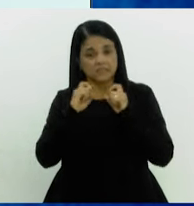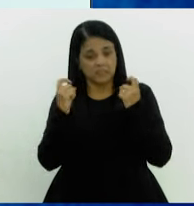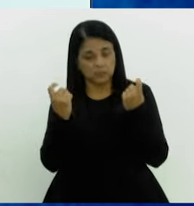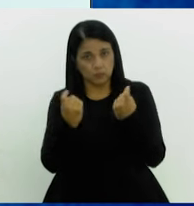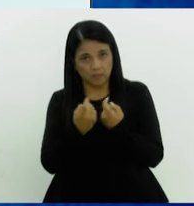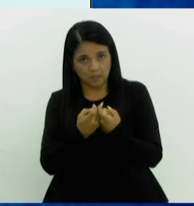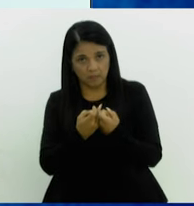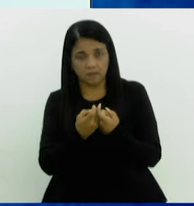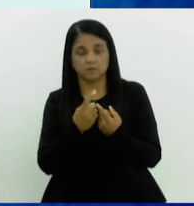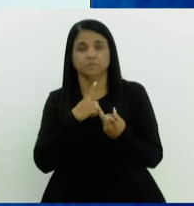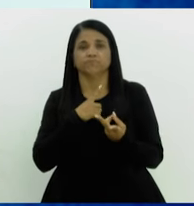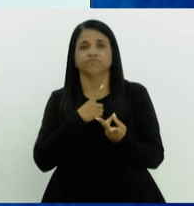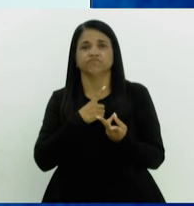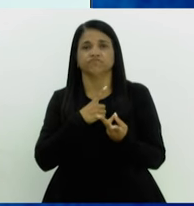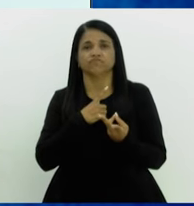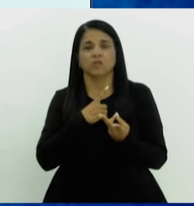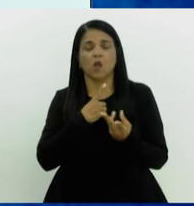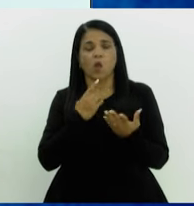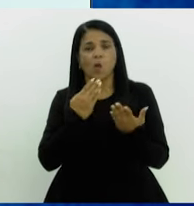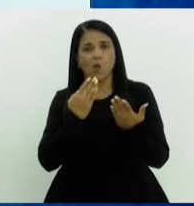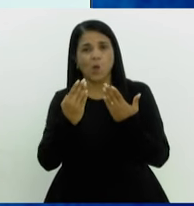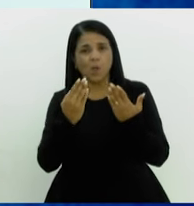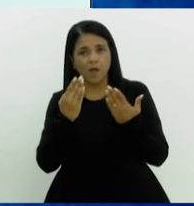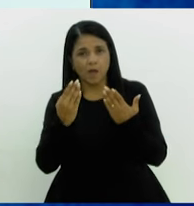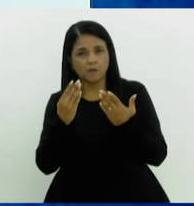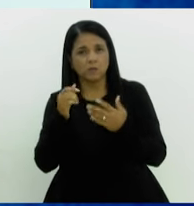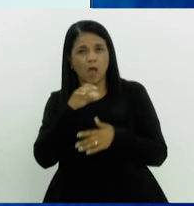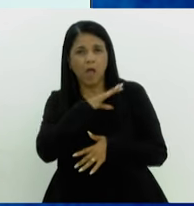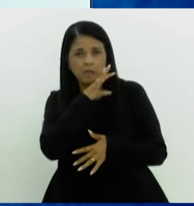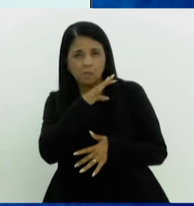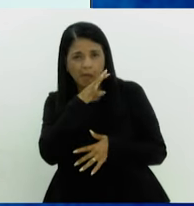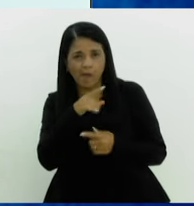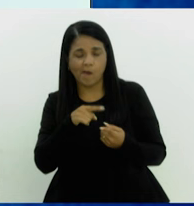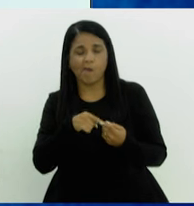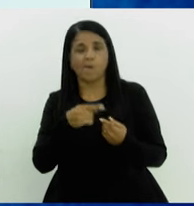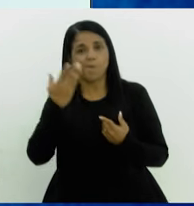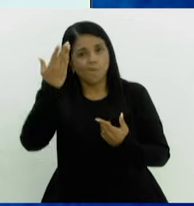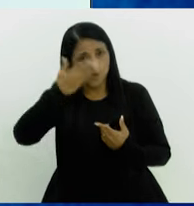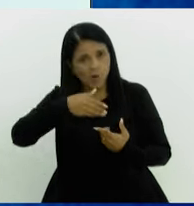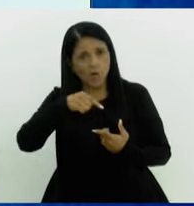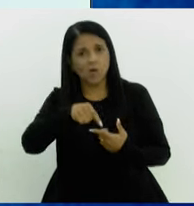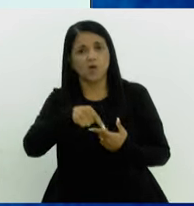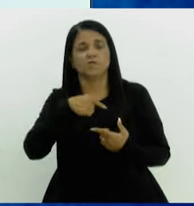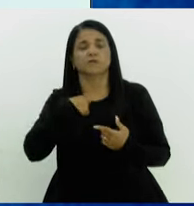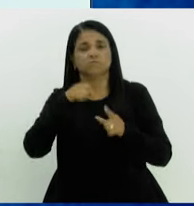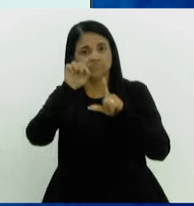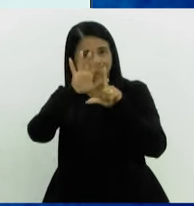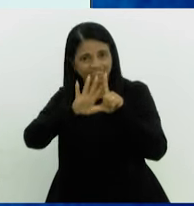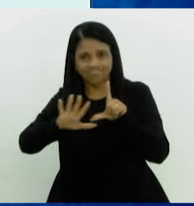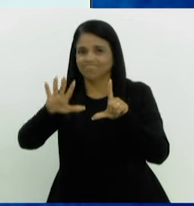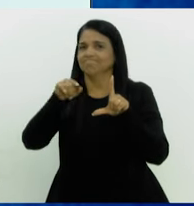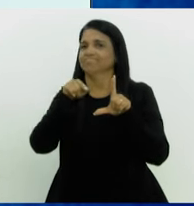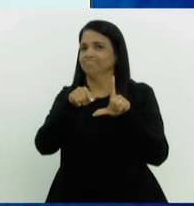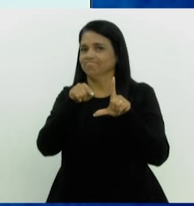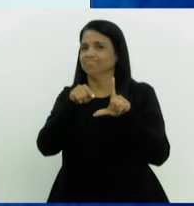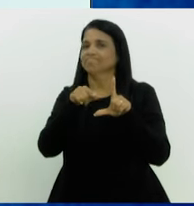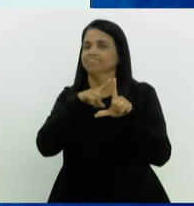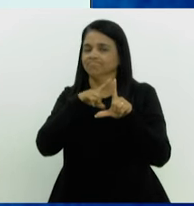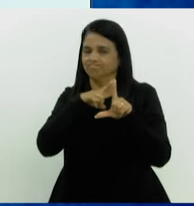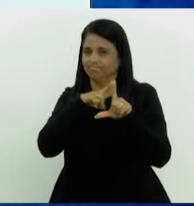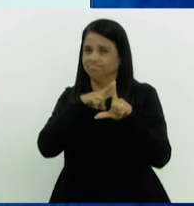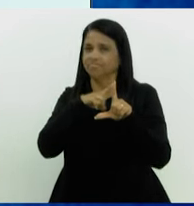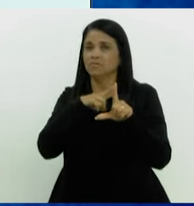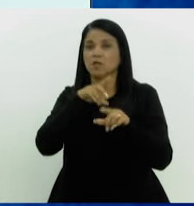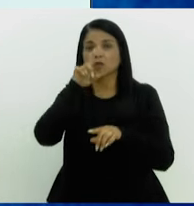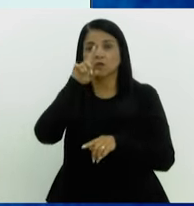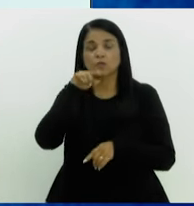sexualidade na comparação com animais é algo que é comprovado que a gente sabe que existe na plataforma e assim como o direito não